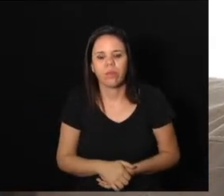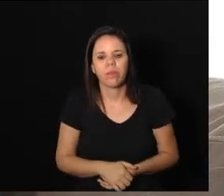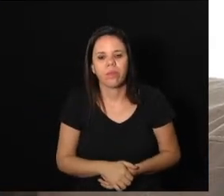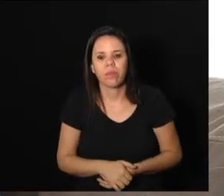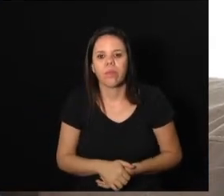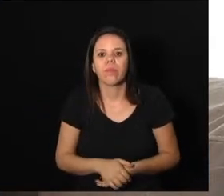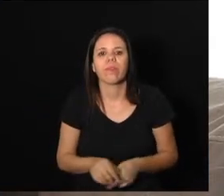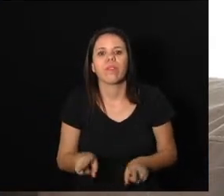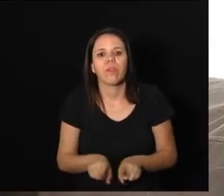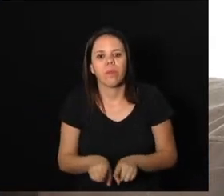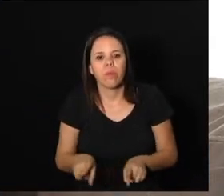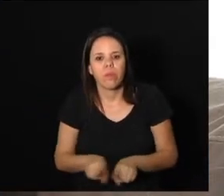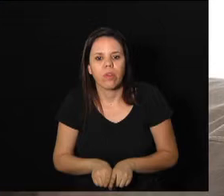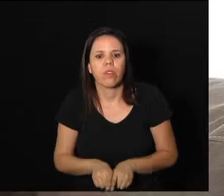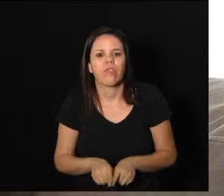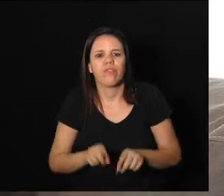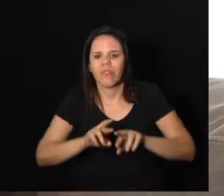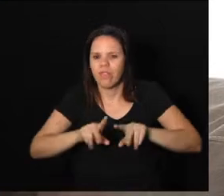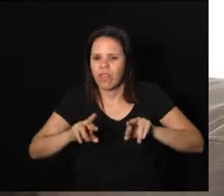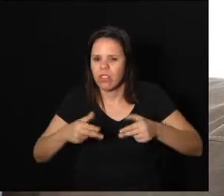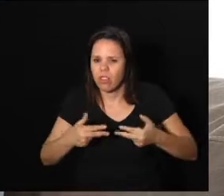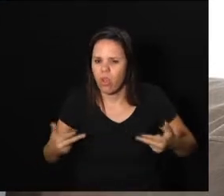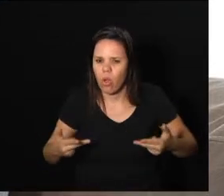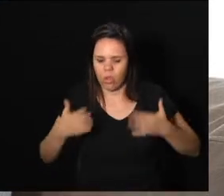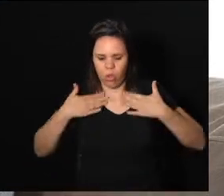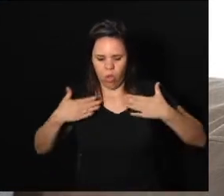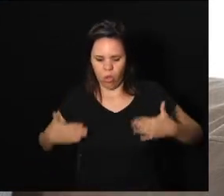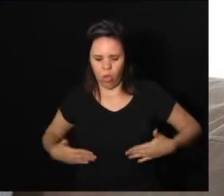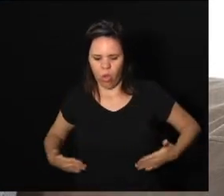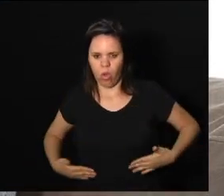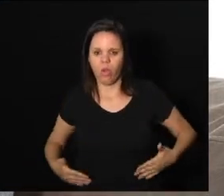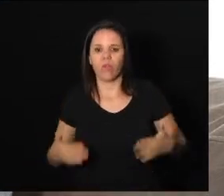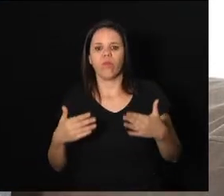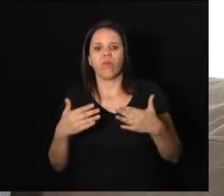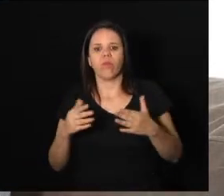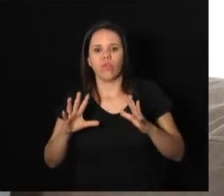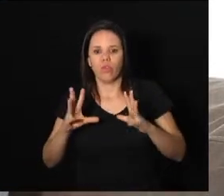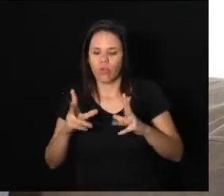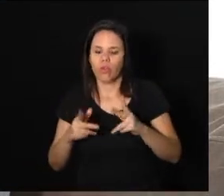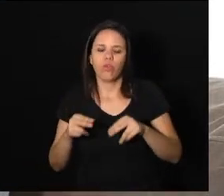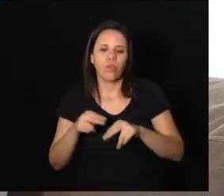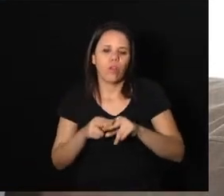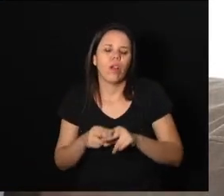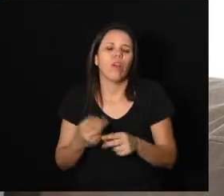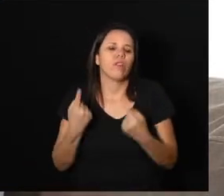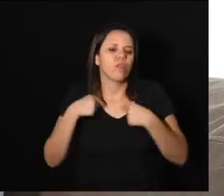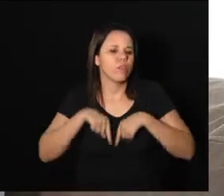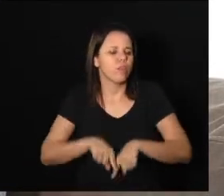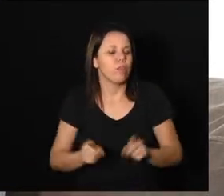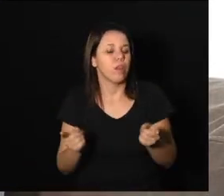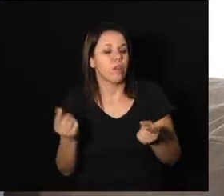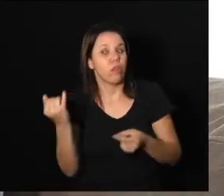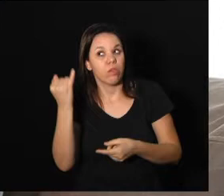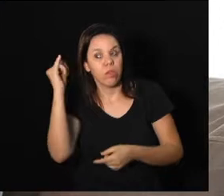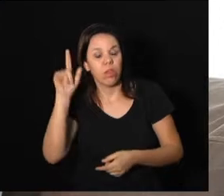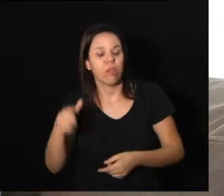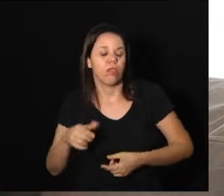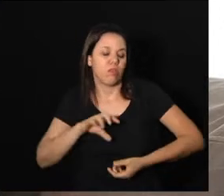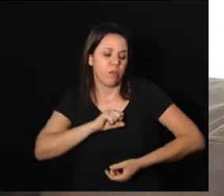orientando a anatomia, a fisiologia da amamentação, a importância da amamentação,